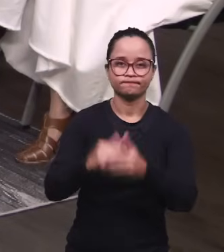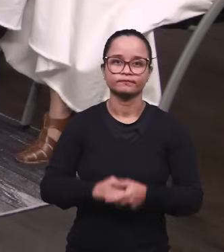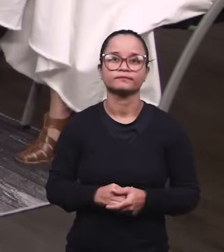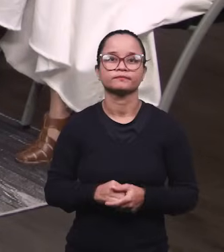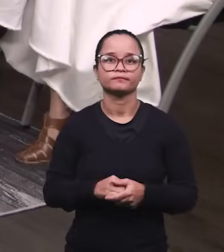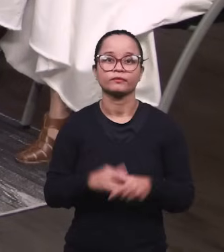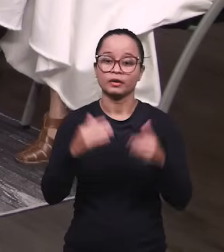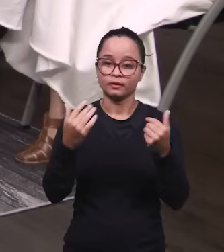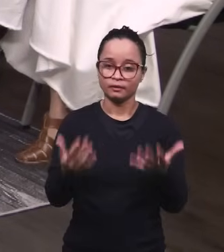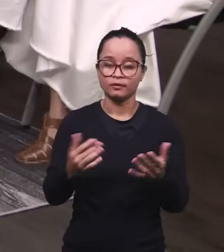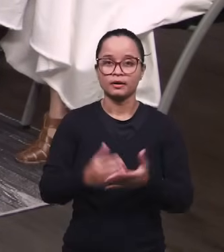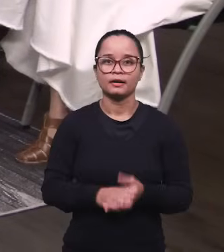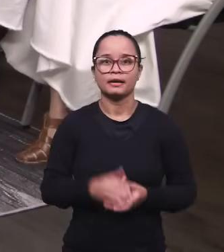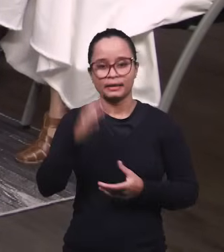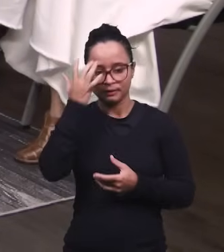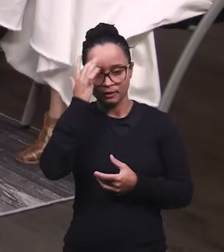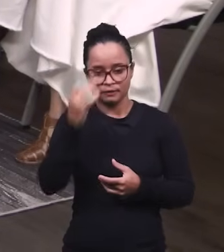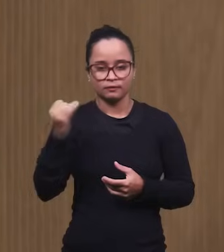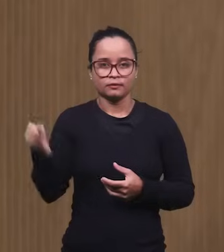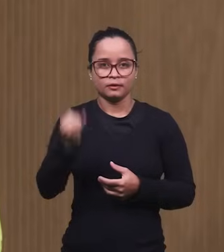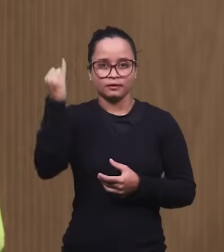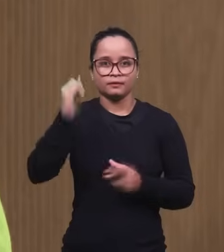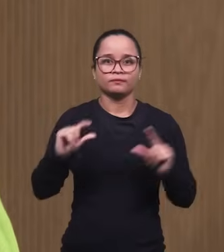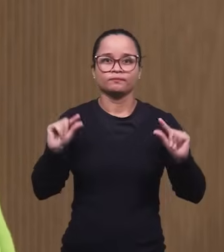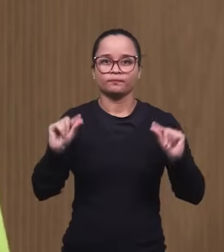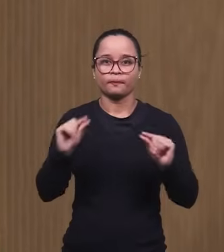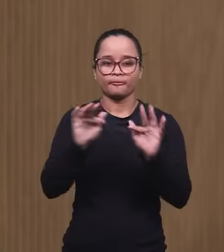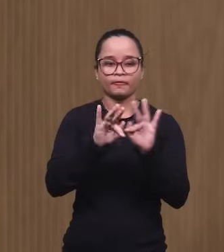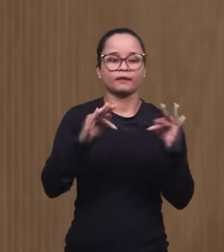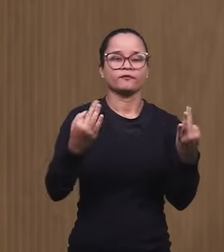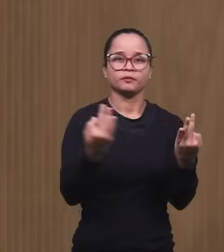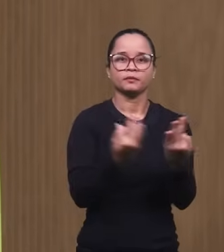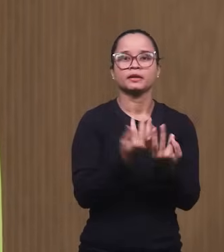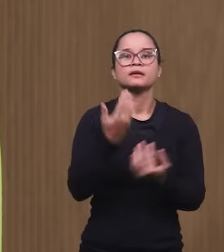ano letivo. Então, acho que muito importante é isso. A família